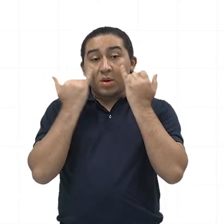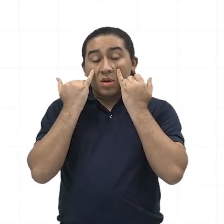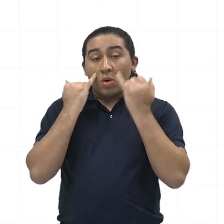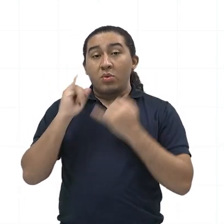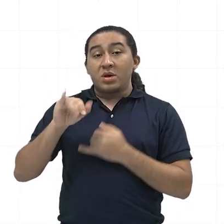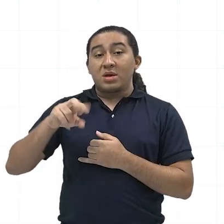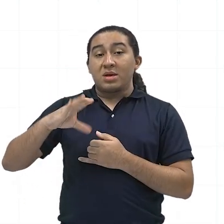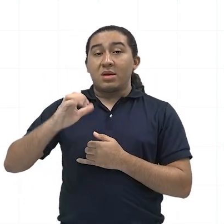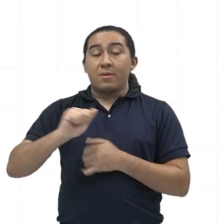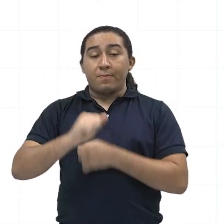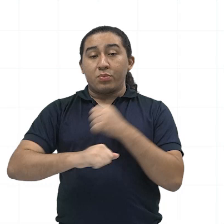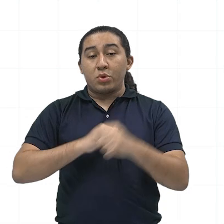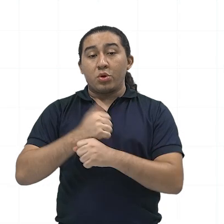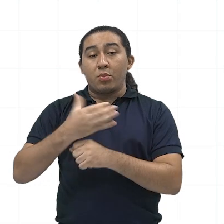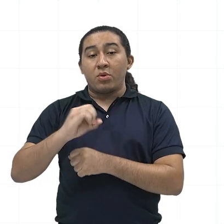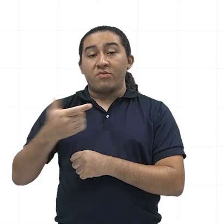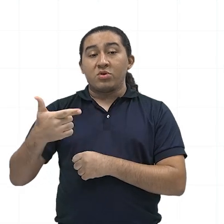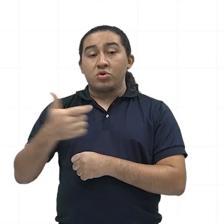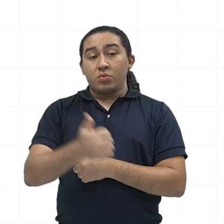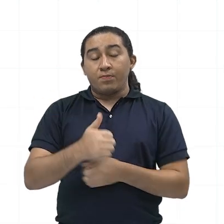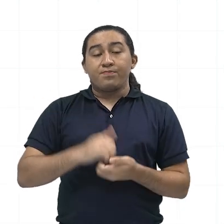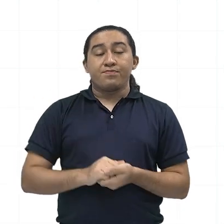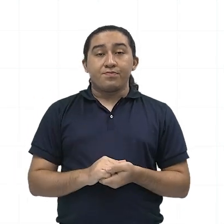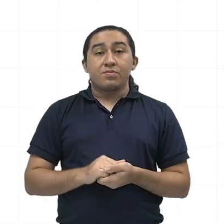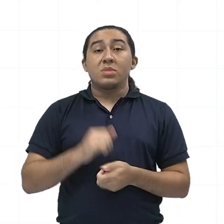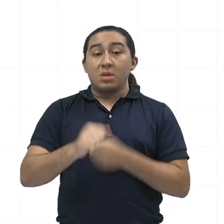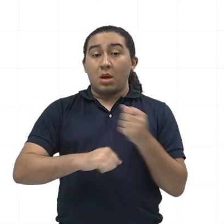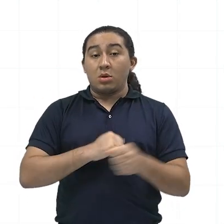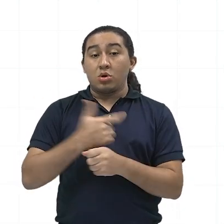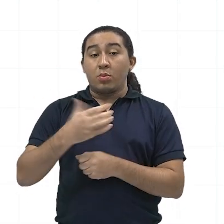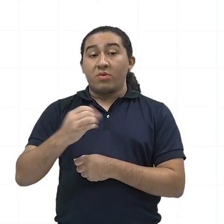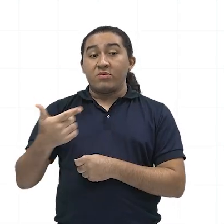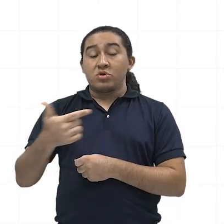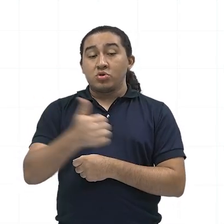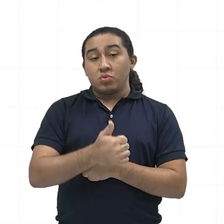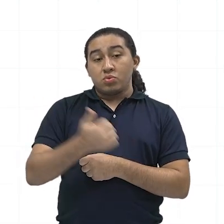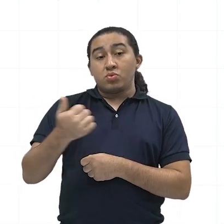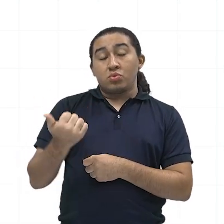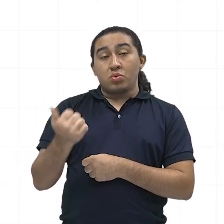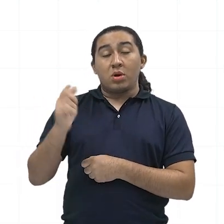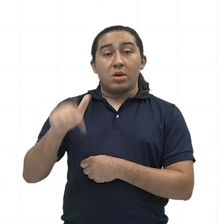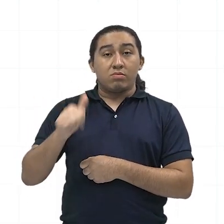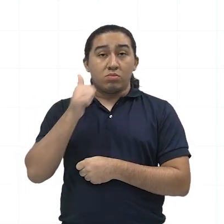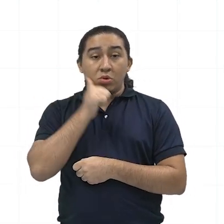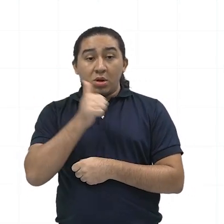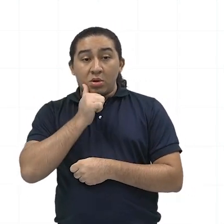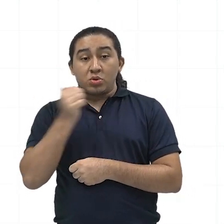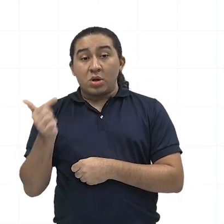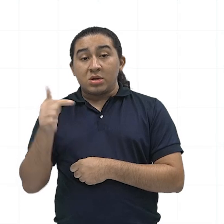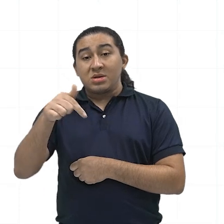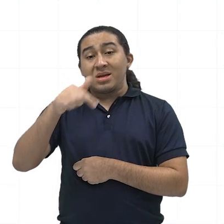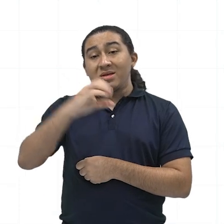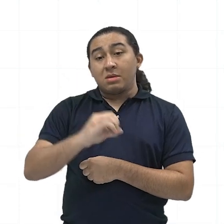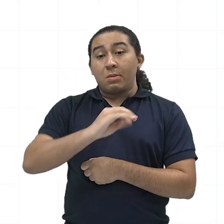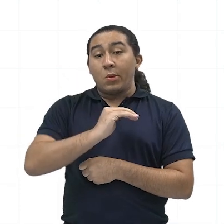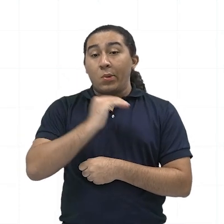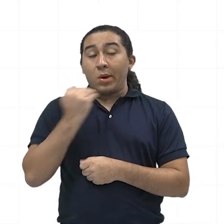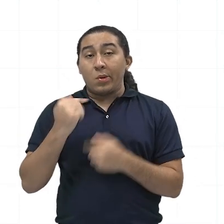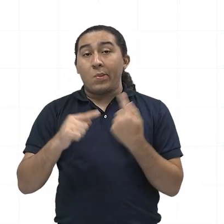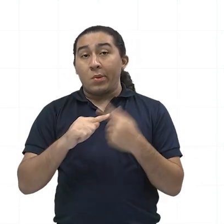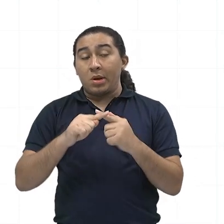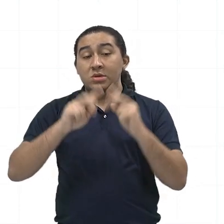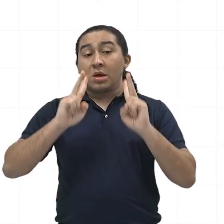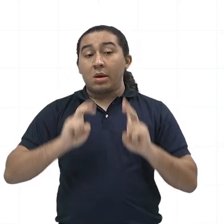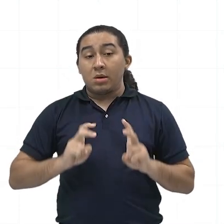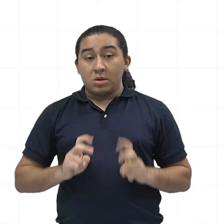Em 2021, 270 mulheres morreram devido ao câncer do colo de útero, uma média de 23 mulheres por